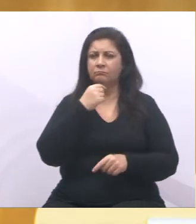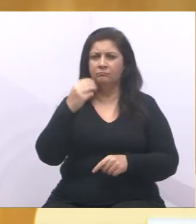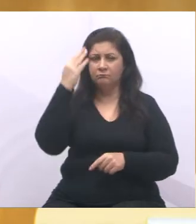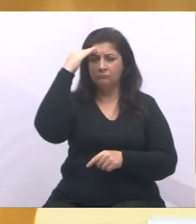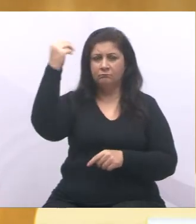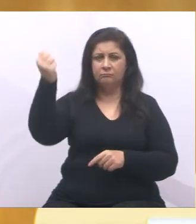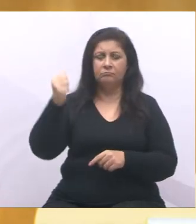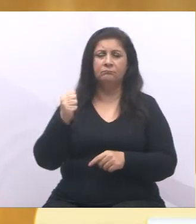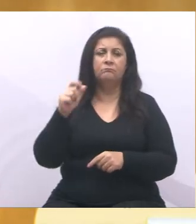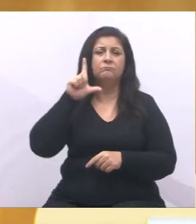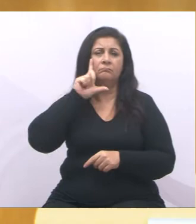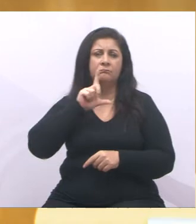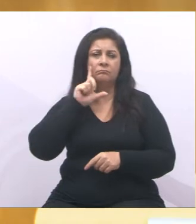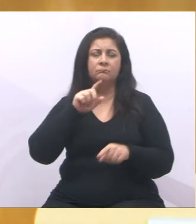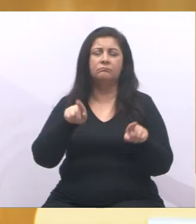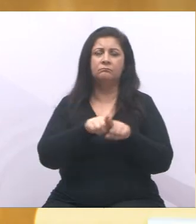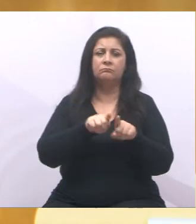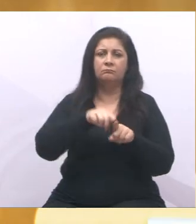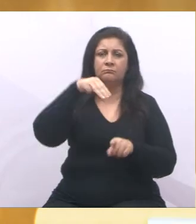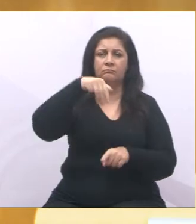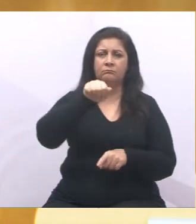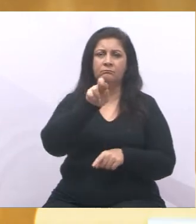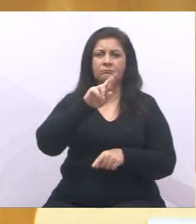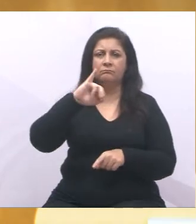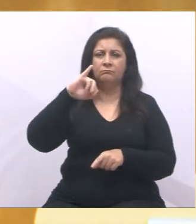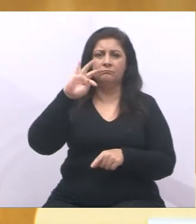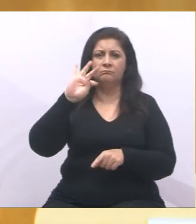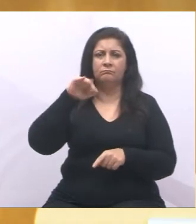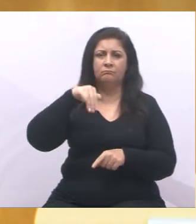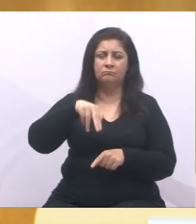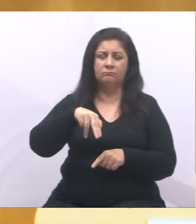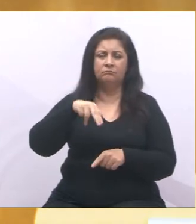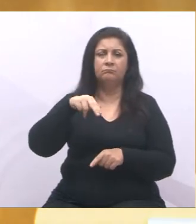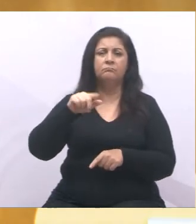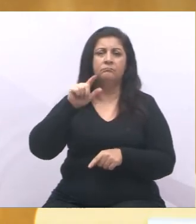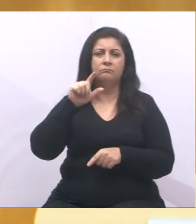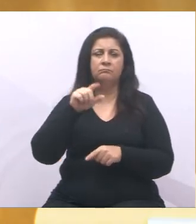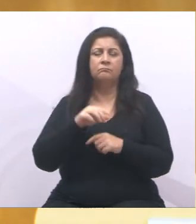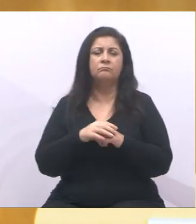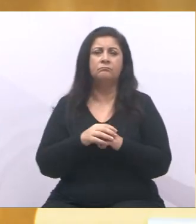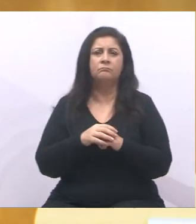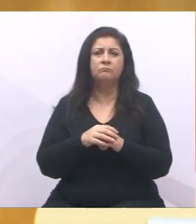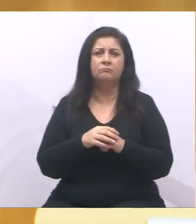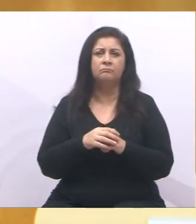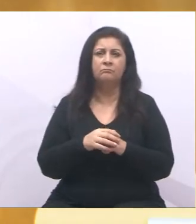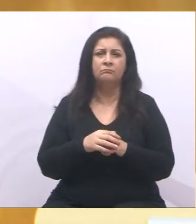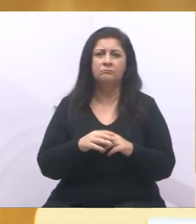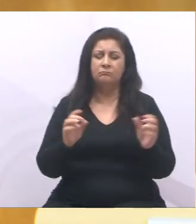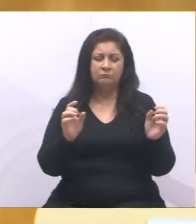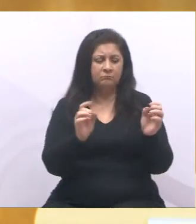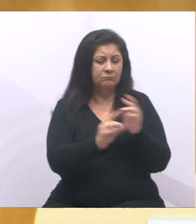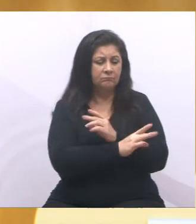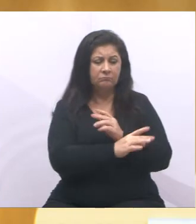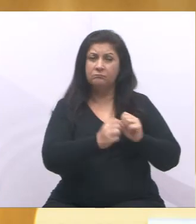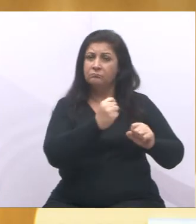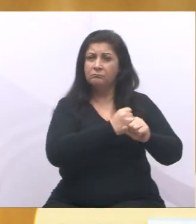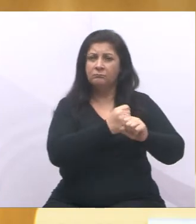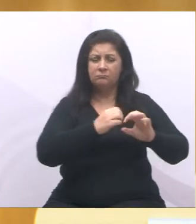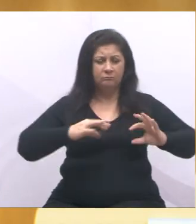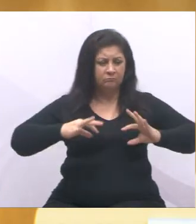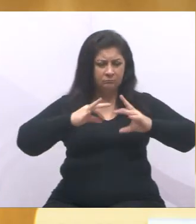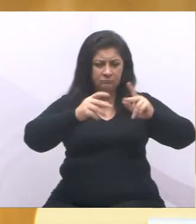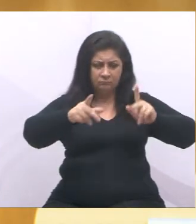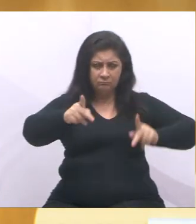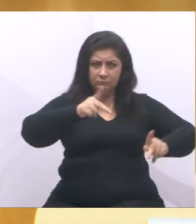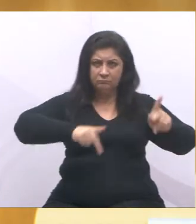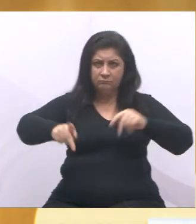Martin Luther King, denunciava que aquela obra inacabada de construção de uma grande nação, onde todos